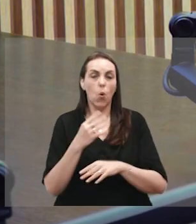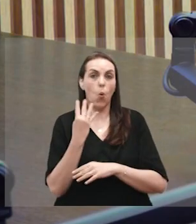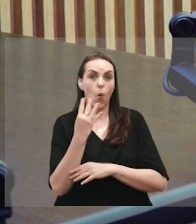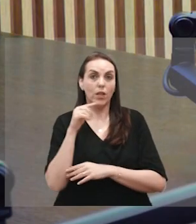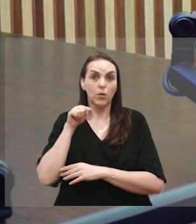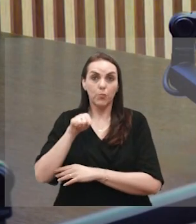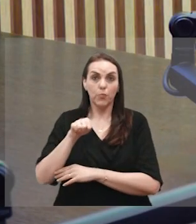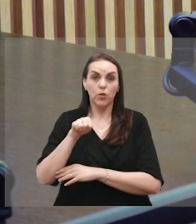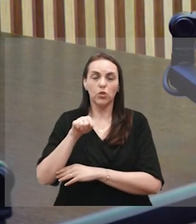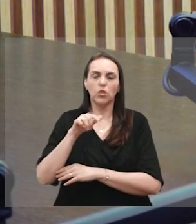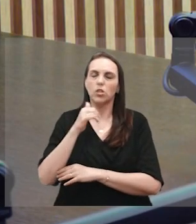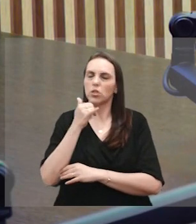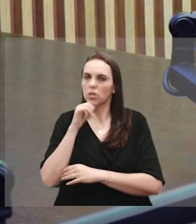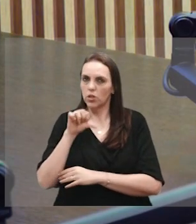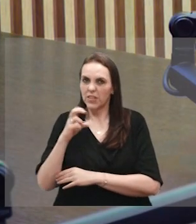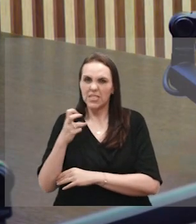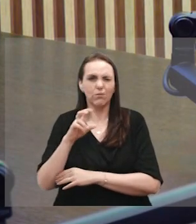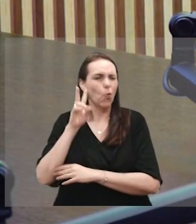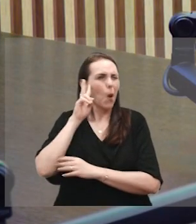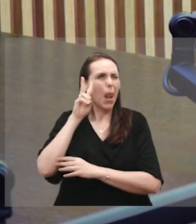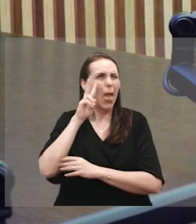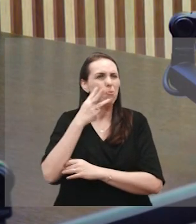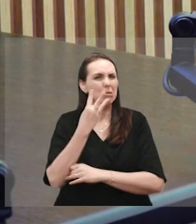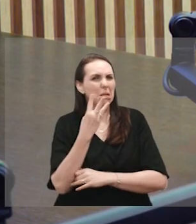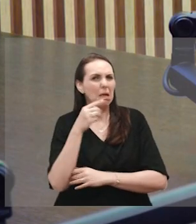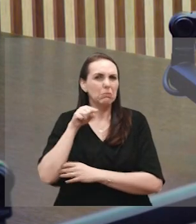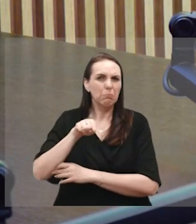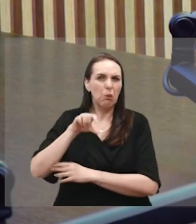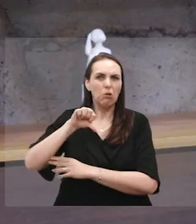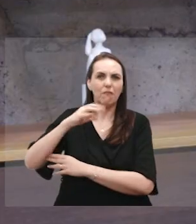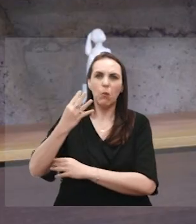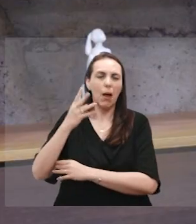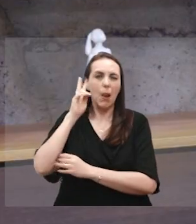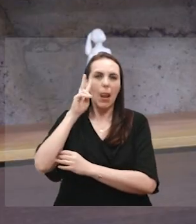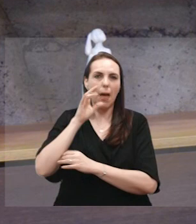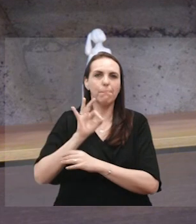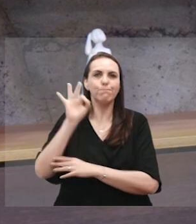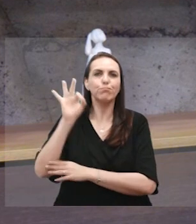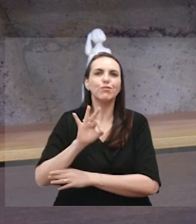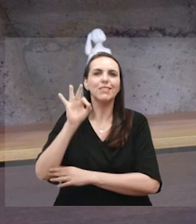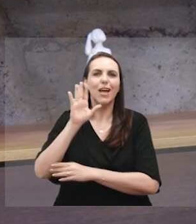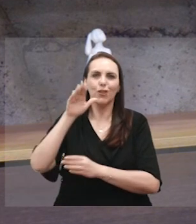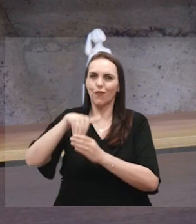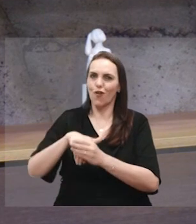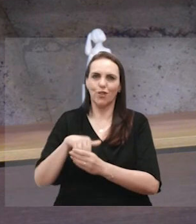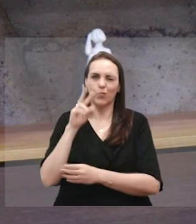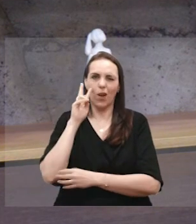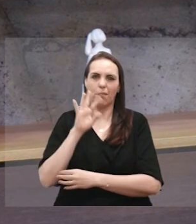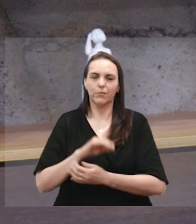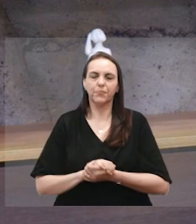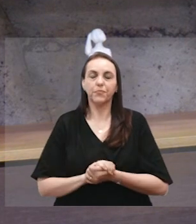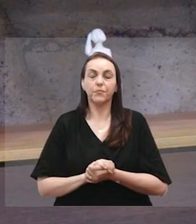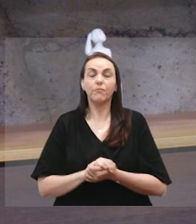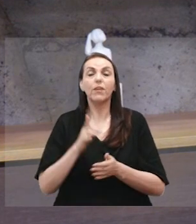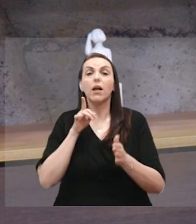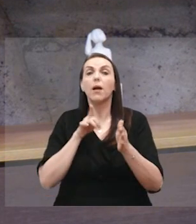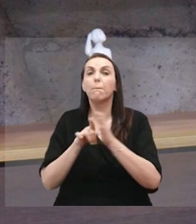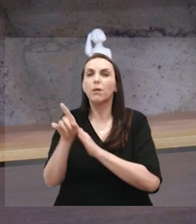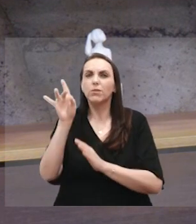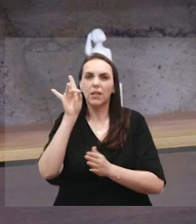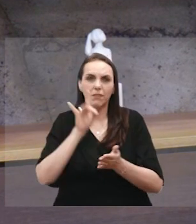são 4,95, 3,94, não lembro agora a porcentagem de votos. Eu gostaria de lhe perguntar o seguinte: para